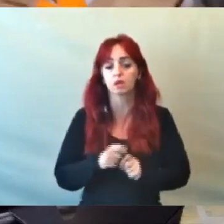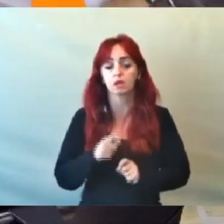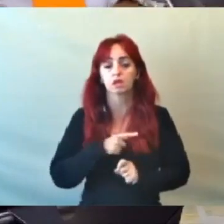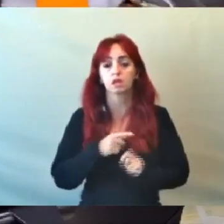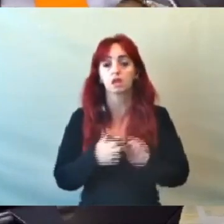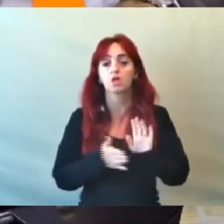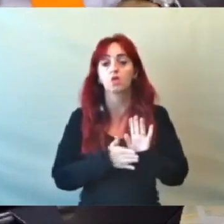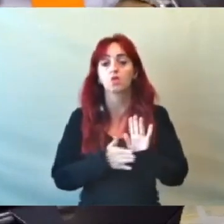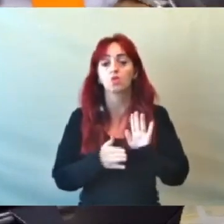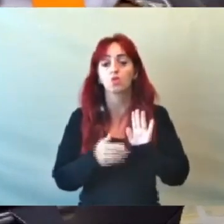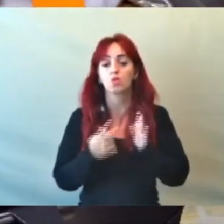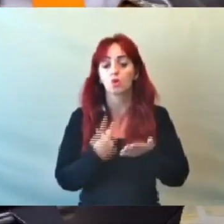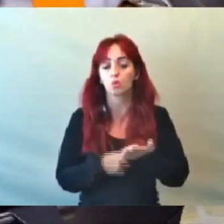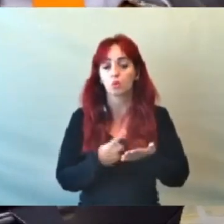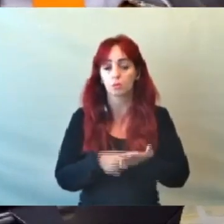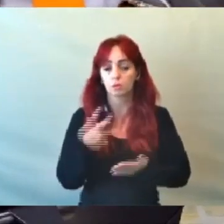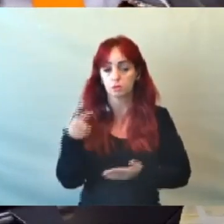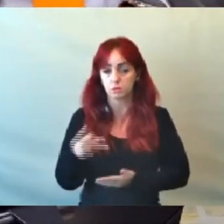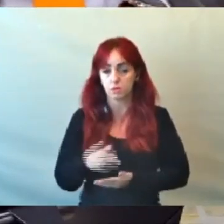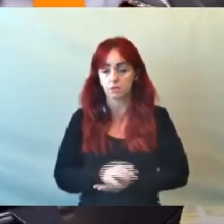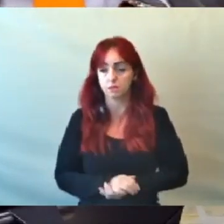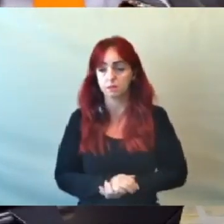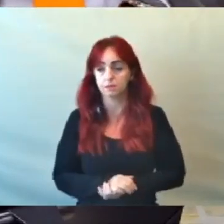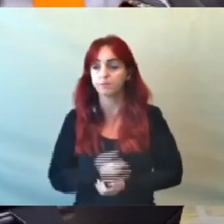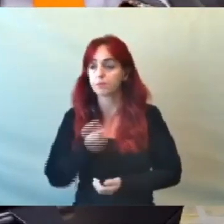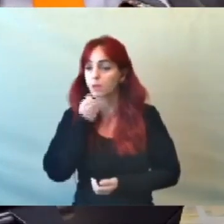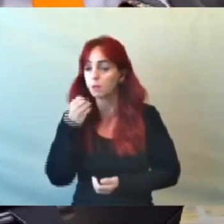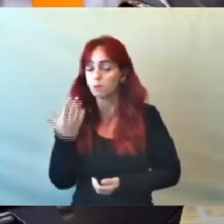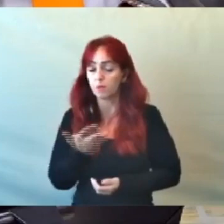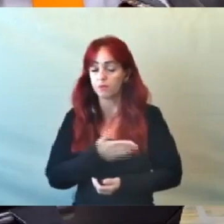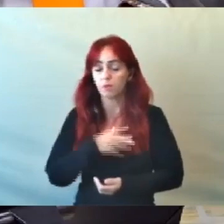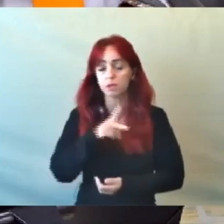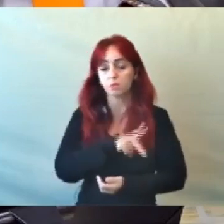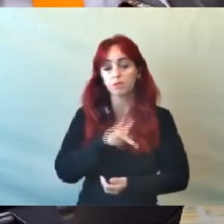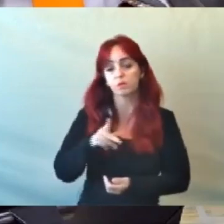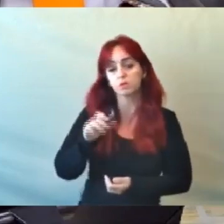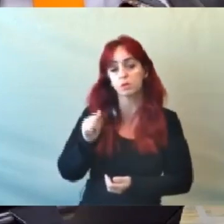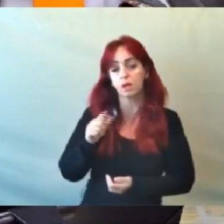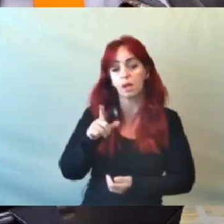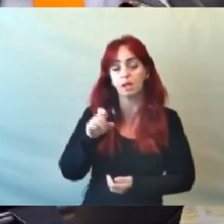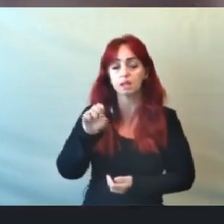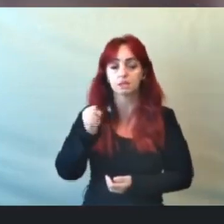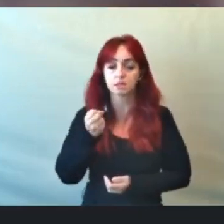favor. Bem-vinda, professora Alessandra. Bem-vinda. Bom dia.